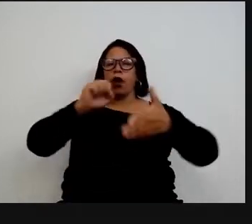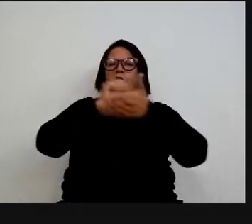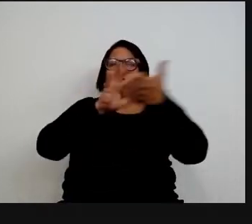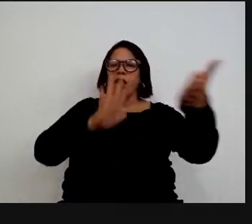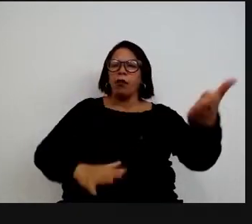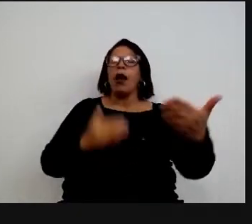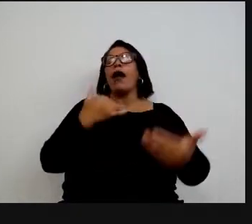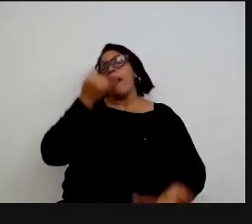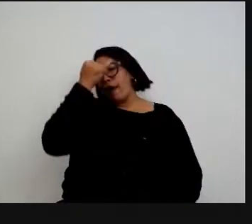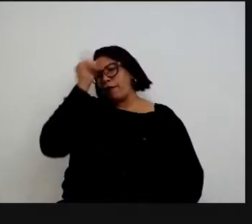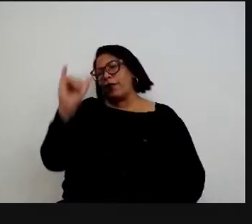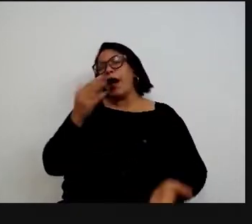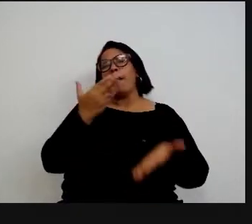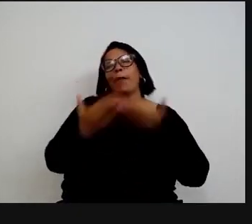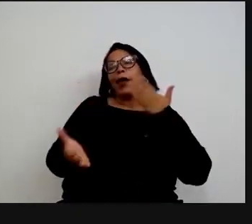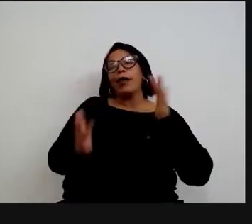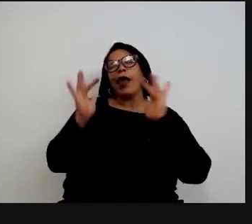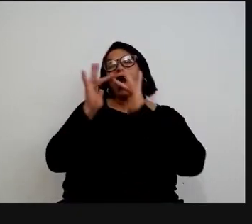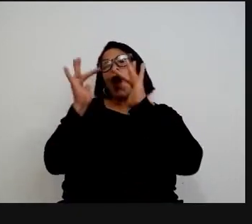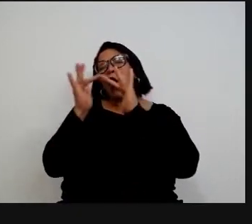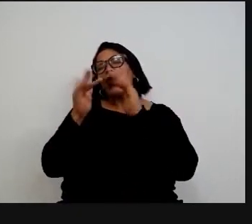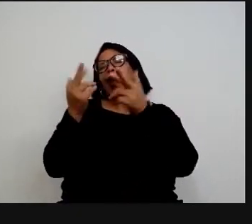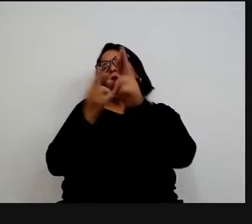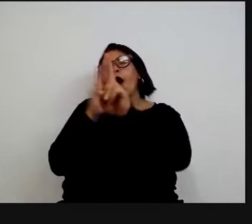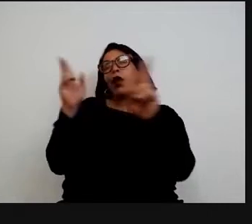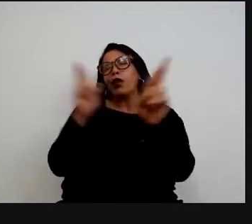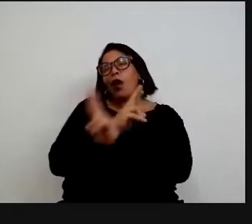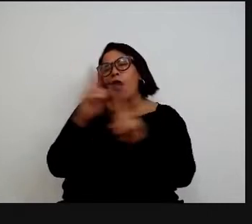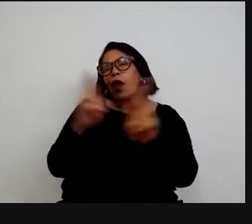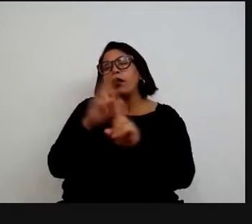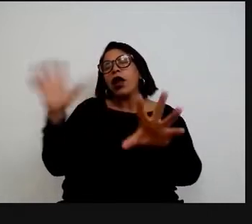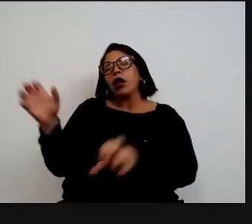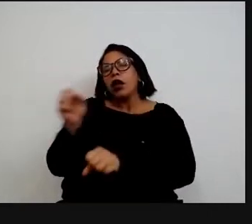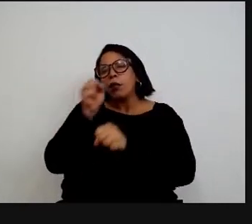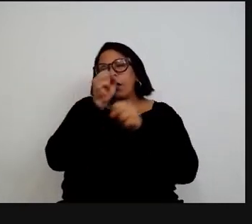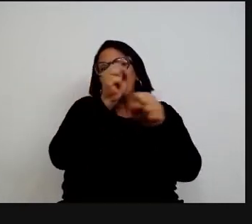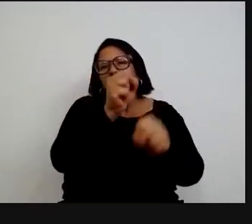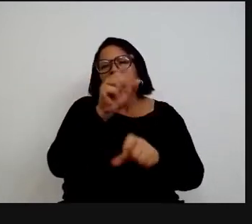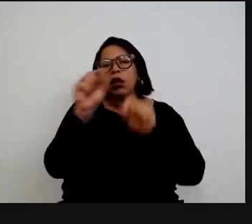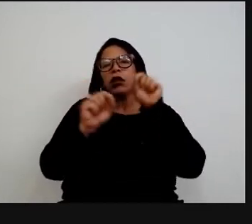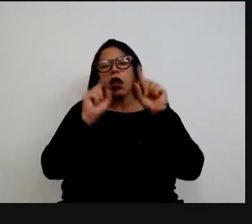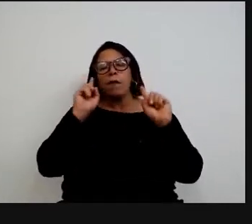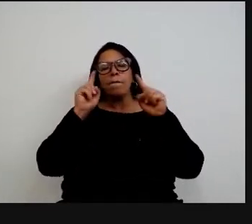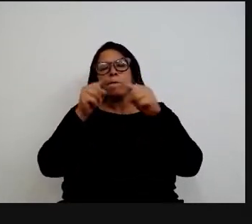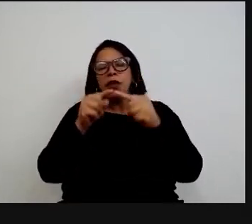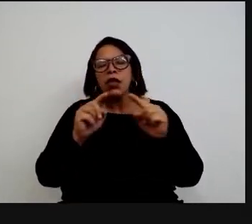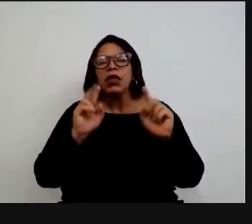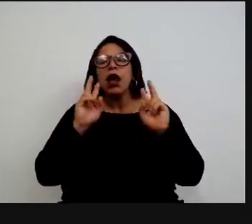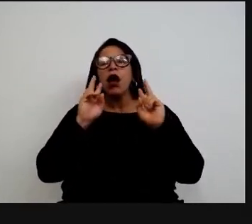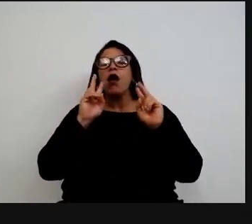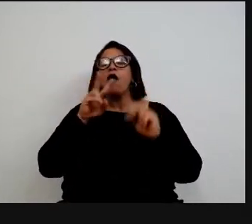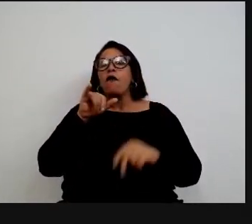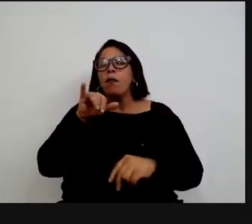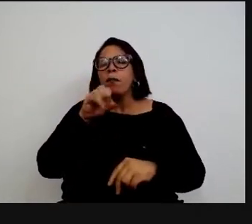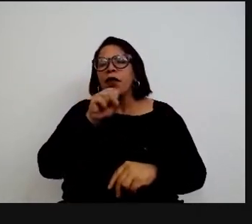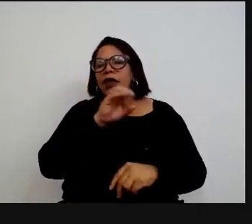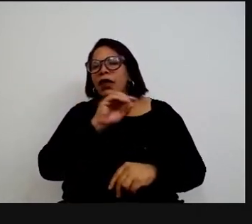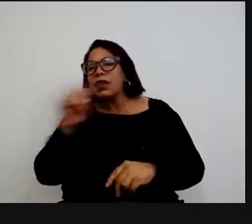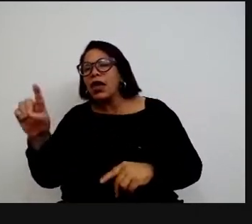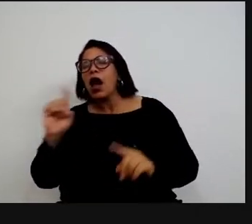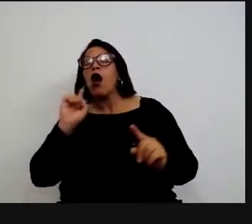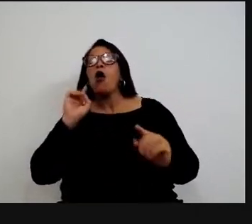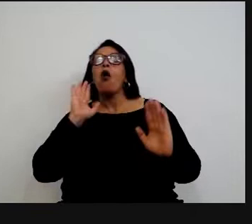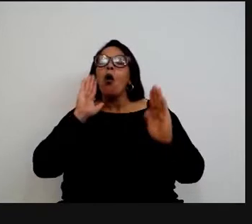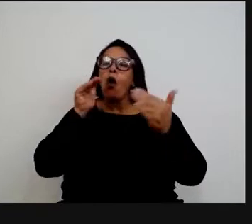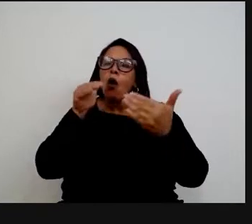perder cultura, para não perder os laços e fortalecimento de missão, de visão, para onde estamos